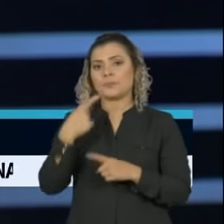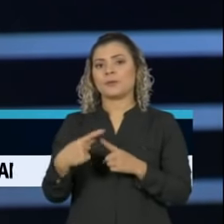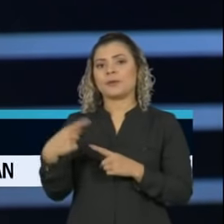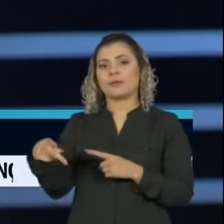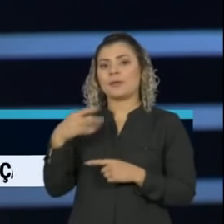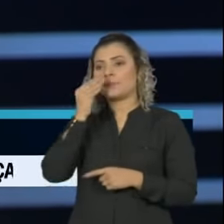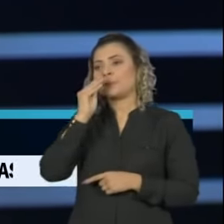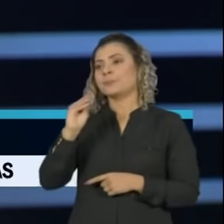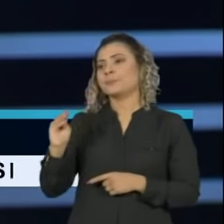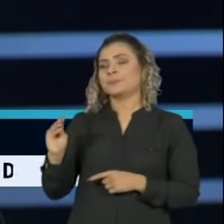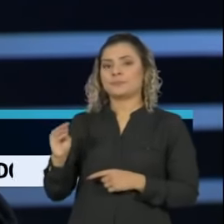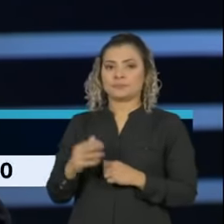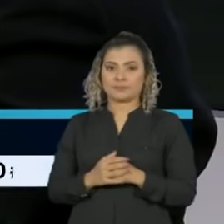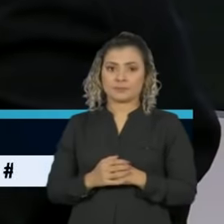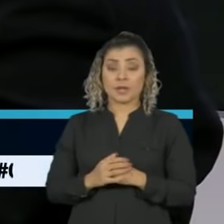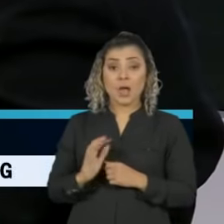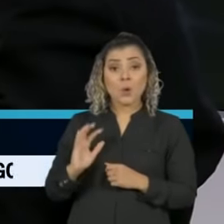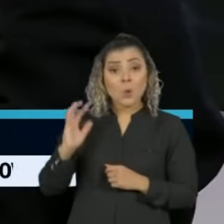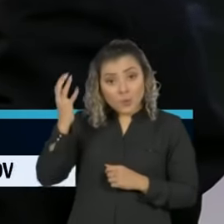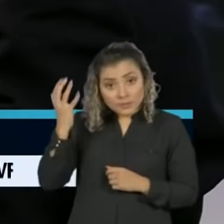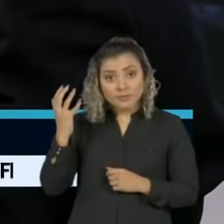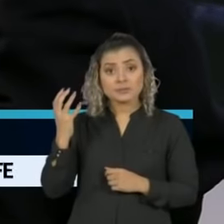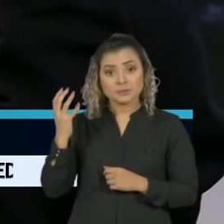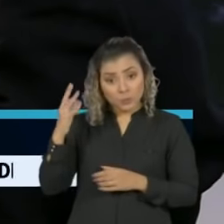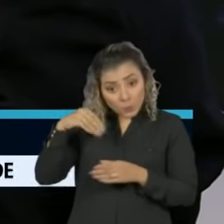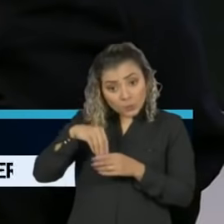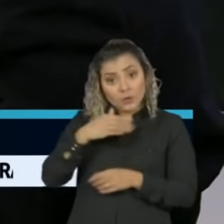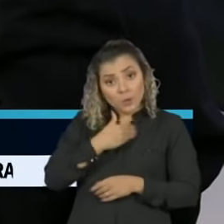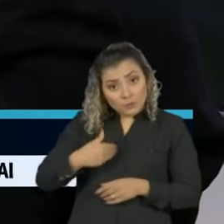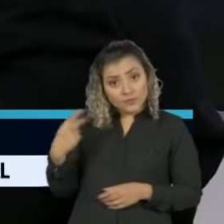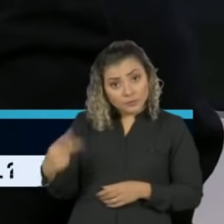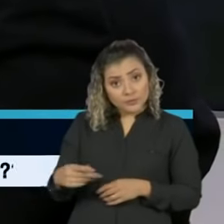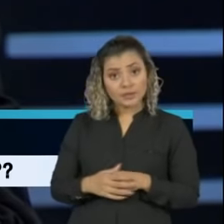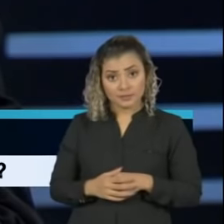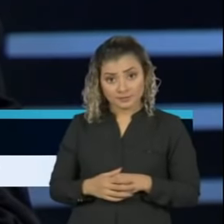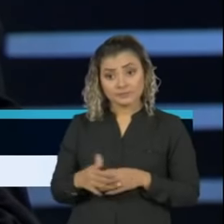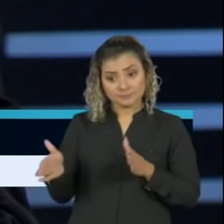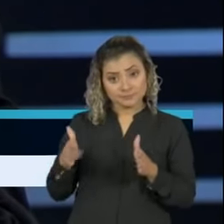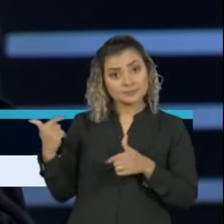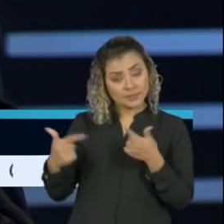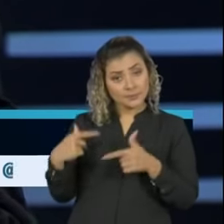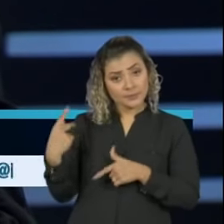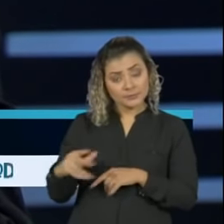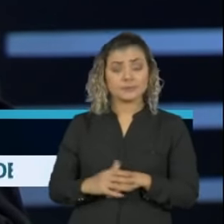entendeu? No sentido de que aconteceu no governo dele. A menos que